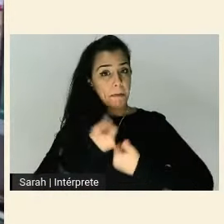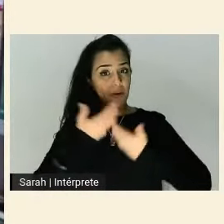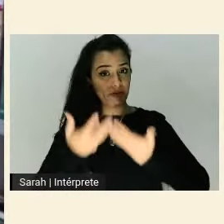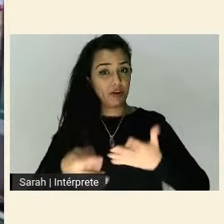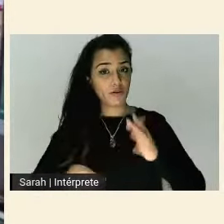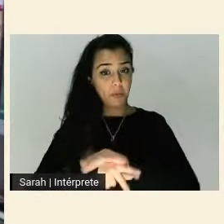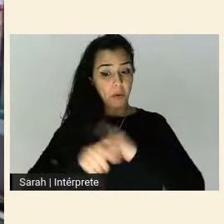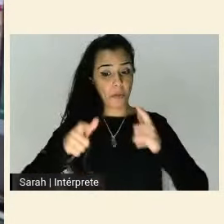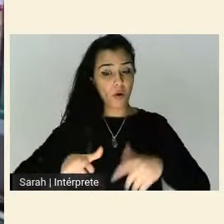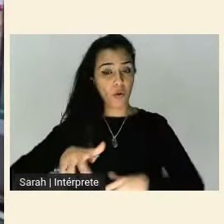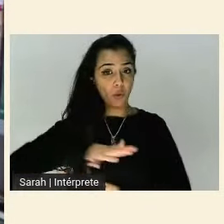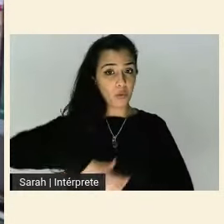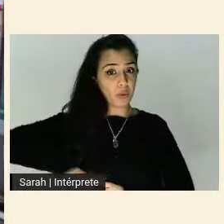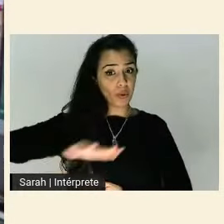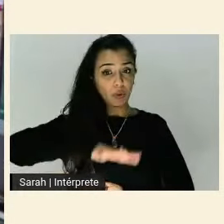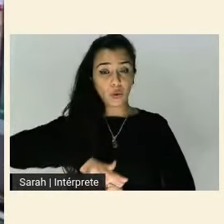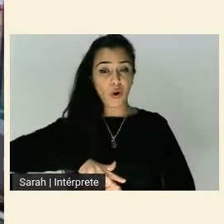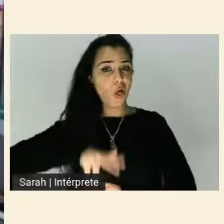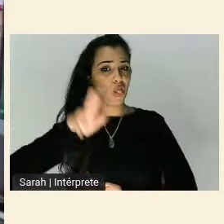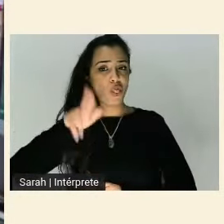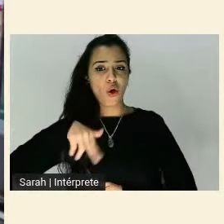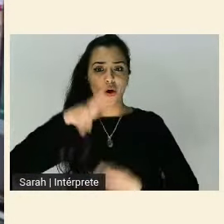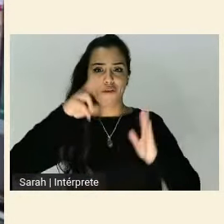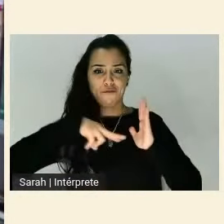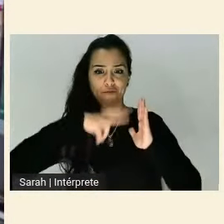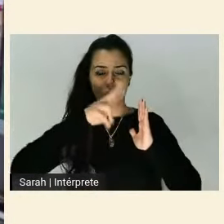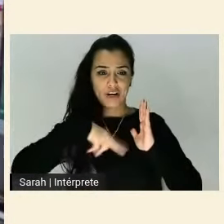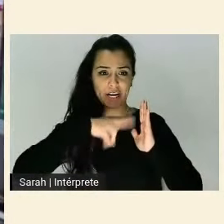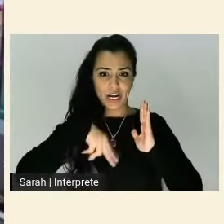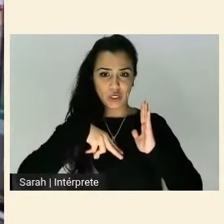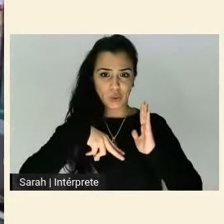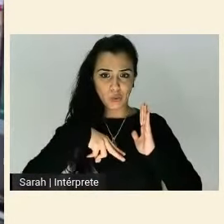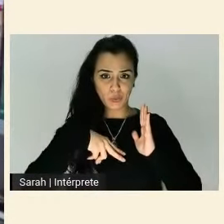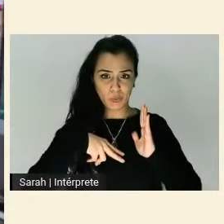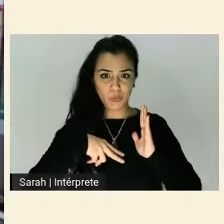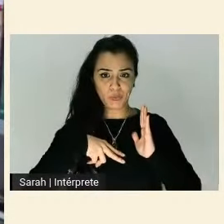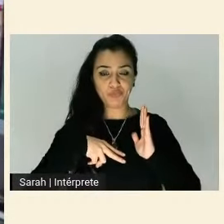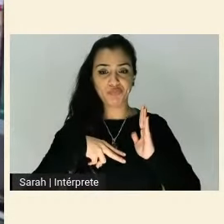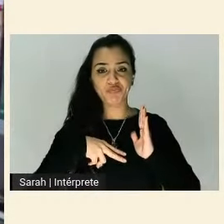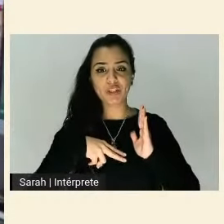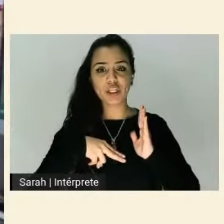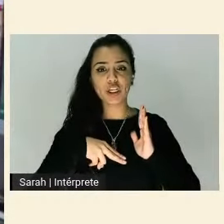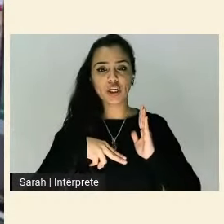regionalista nunca foi lido no Congresso Regionalista de